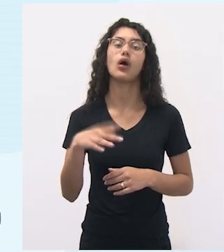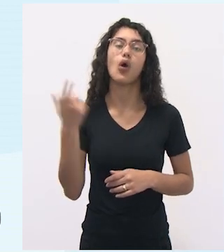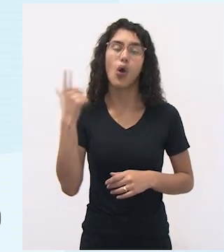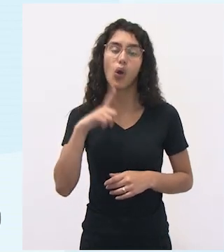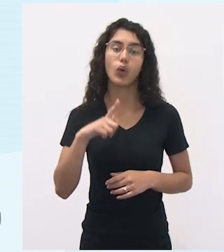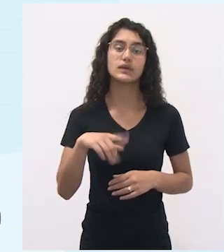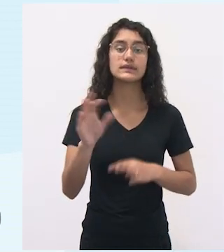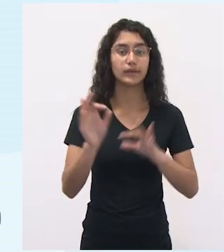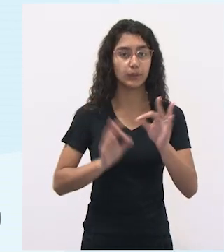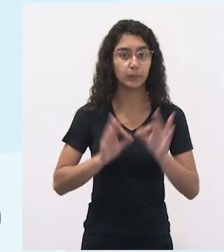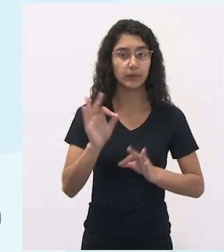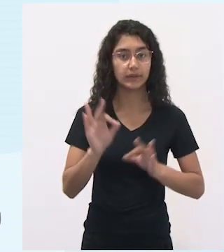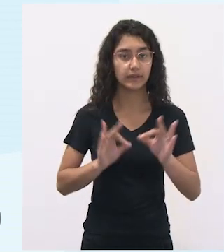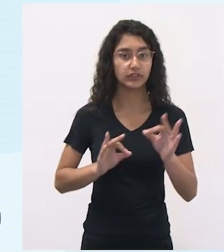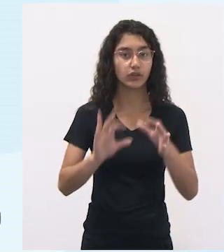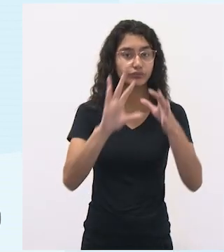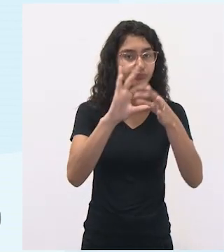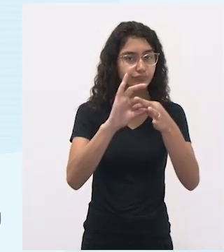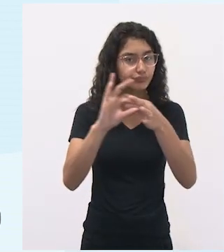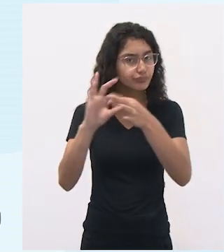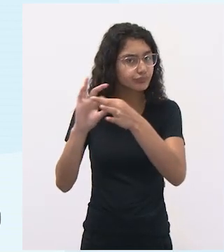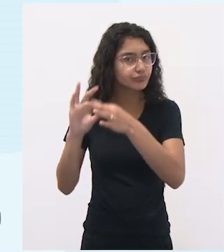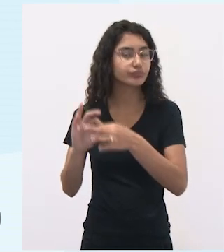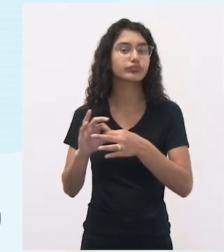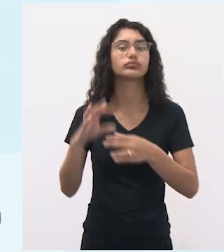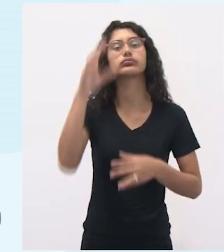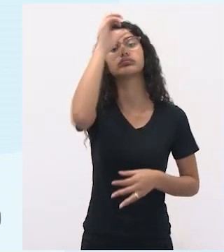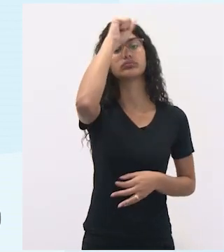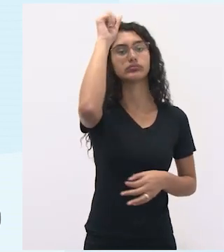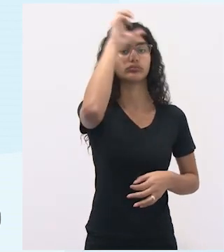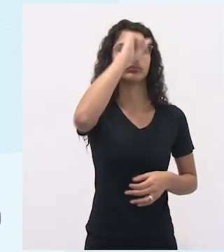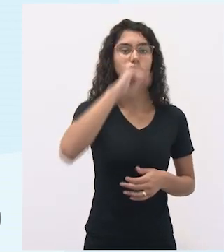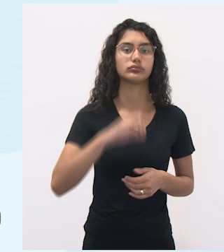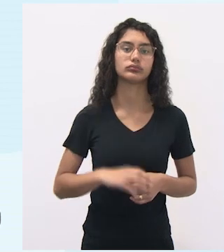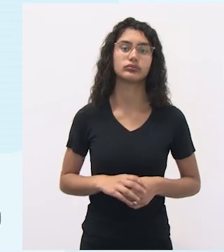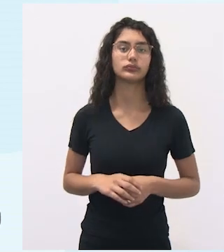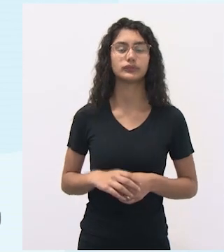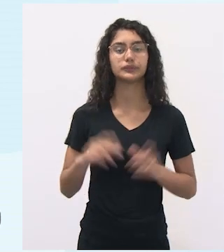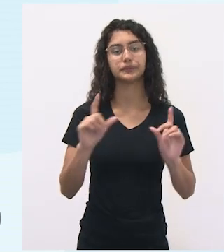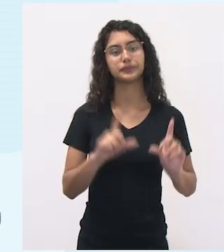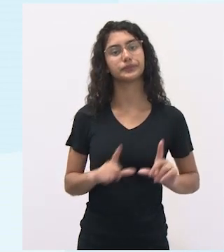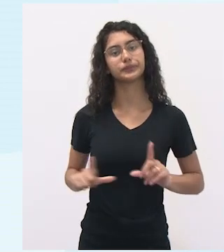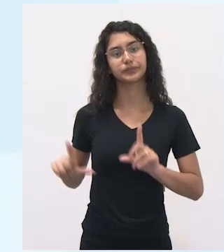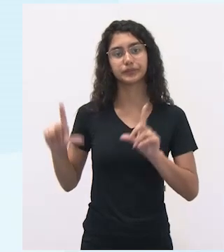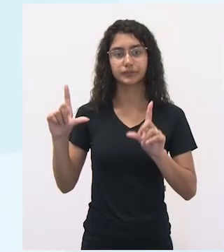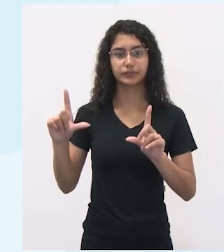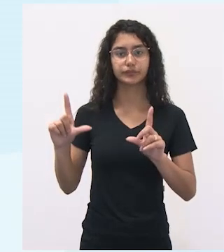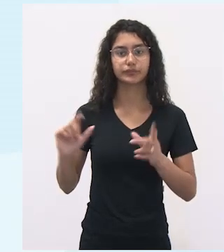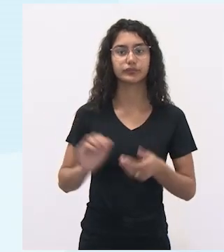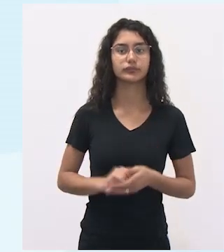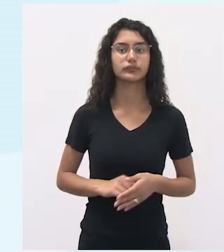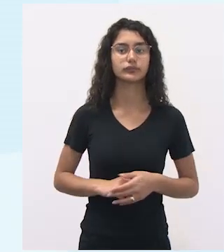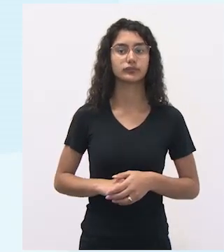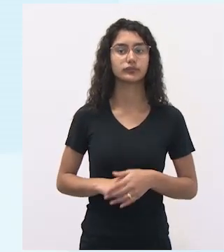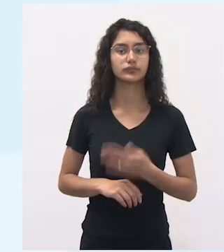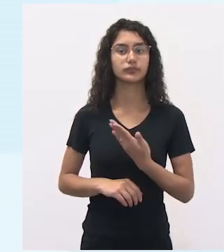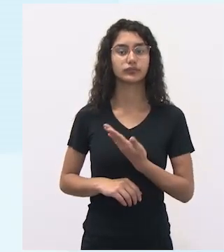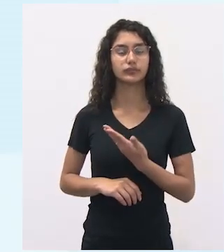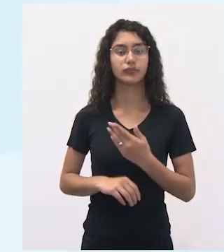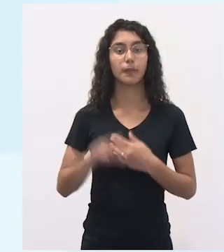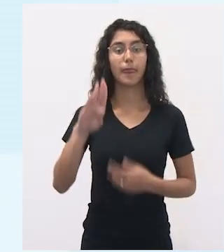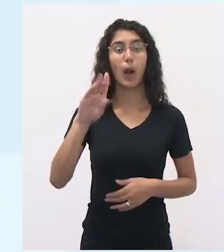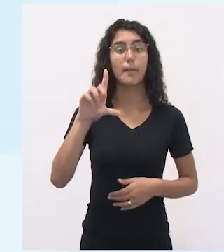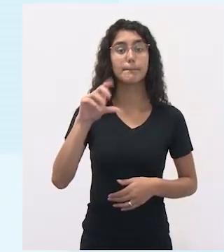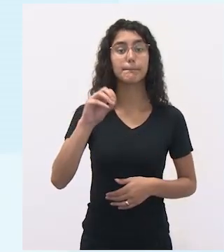planejamento que fica mais coerente com os meus objetivos de aprendizagem. No próximo slide, a gente vai verificar que Bloom trouxe